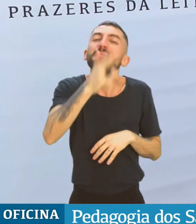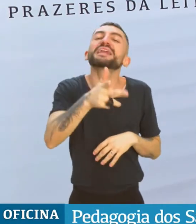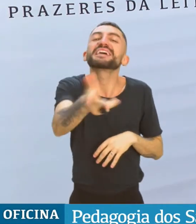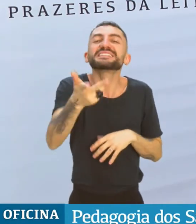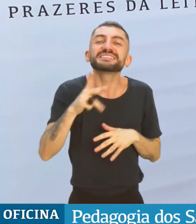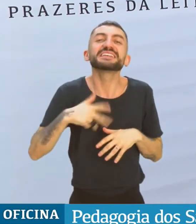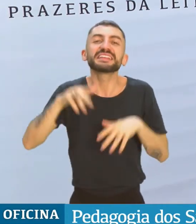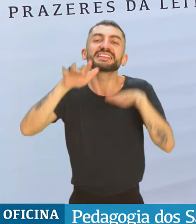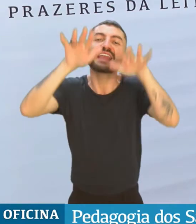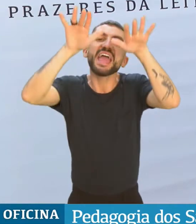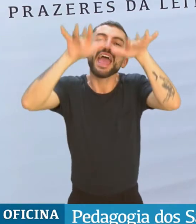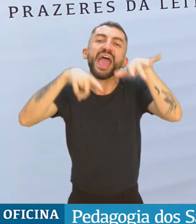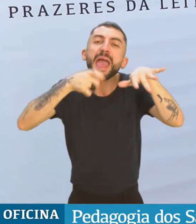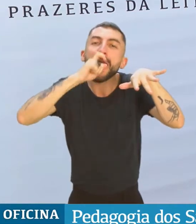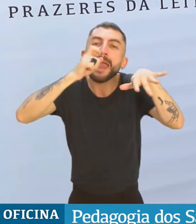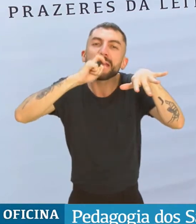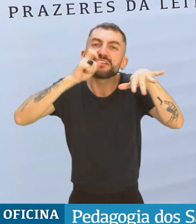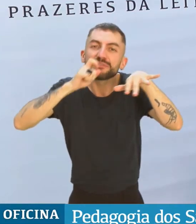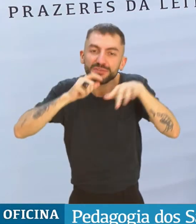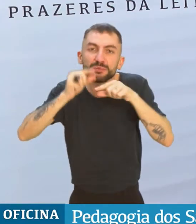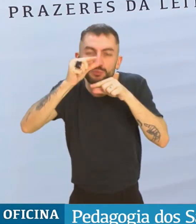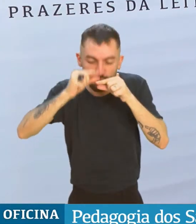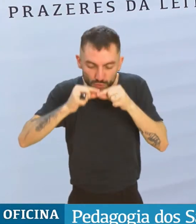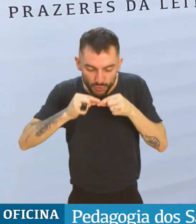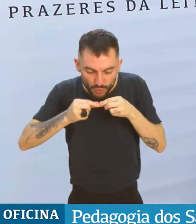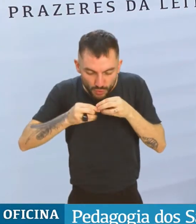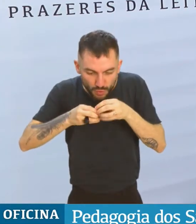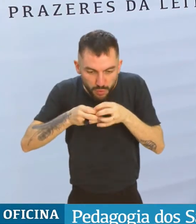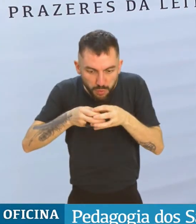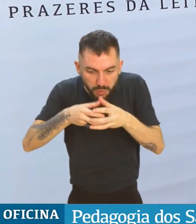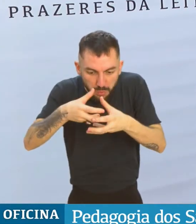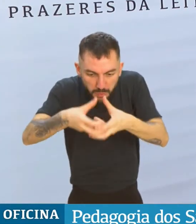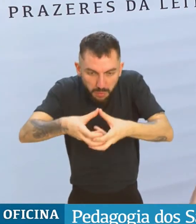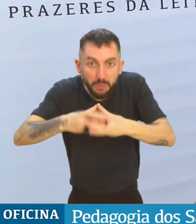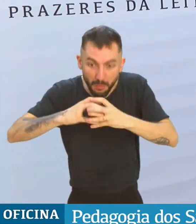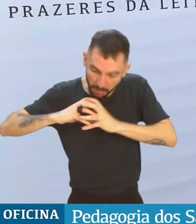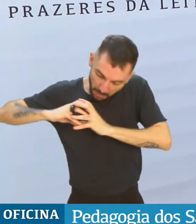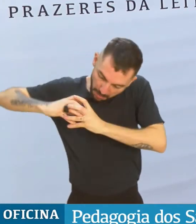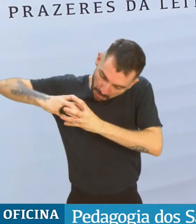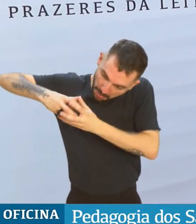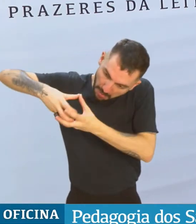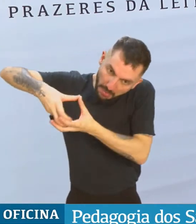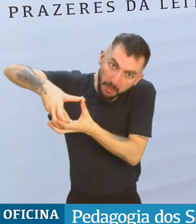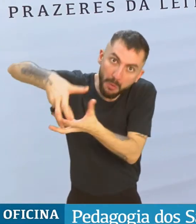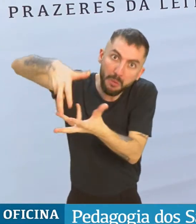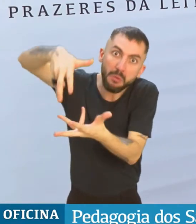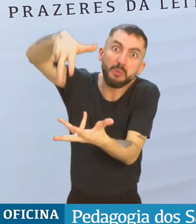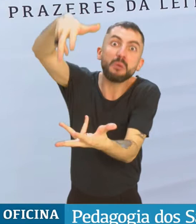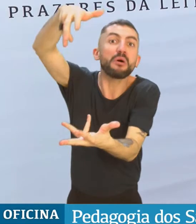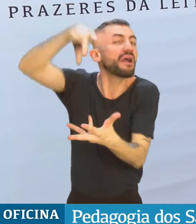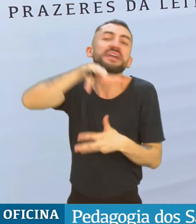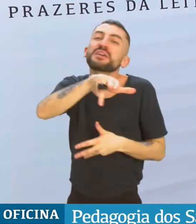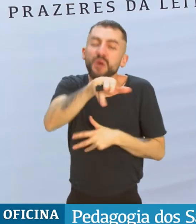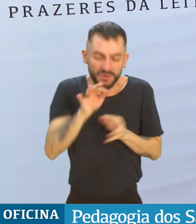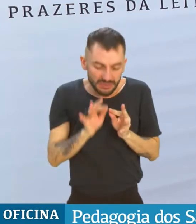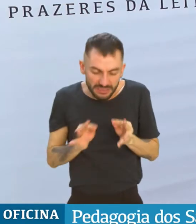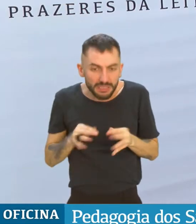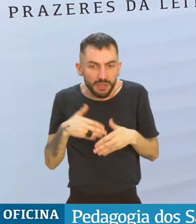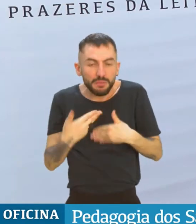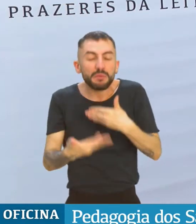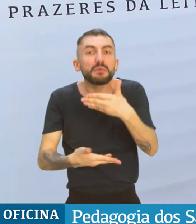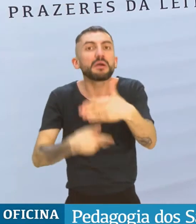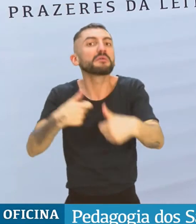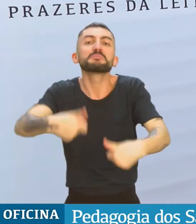boas intenções que vai girando, girando e depois ela leva o tempo a crescer e trazer boas coisas para a gente.